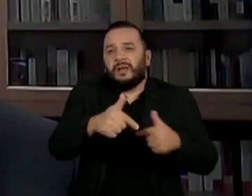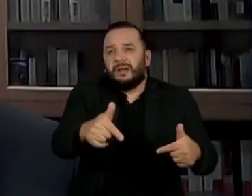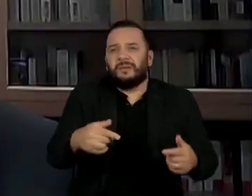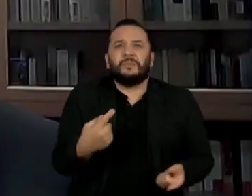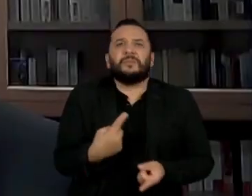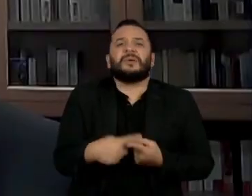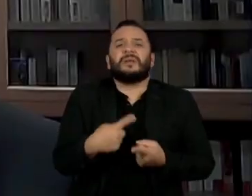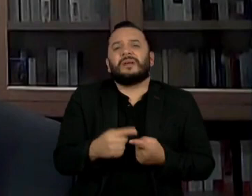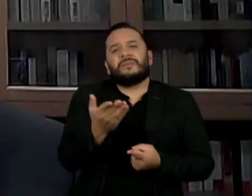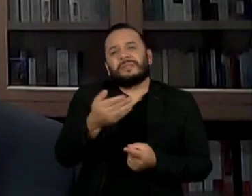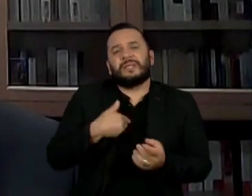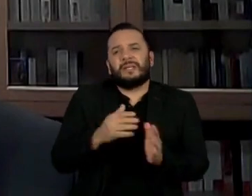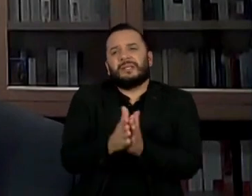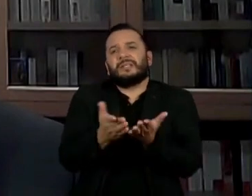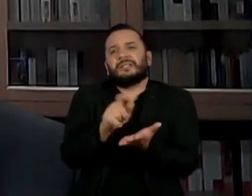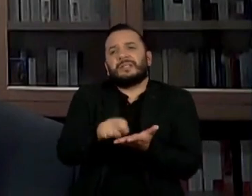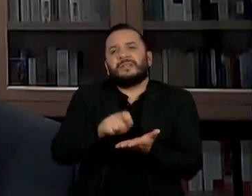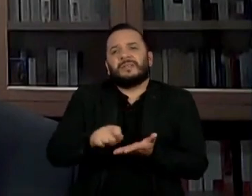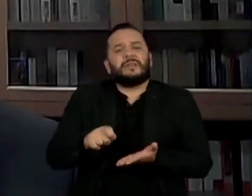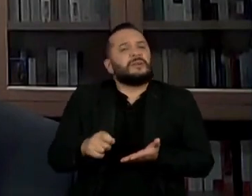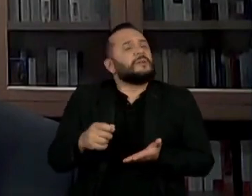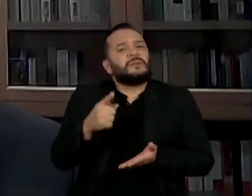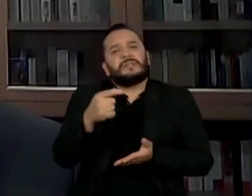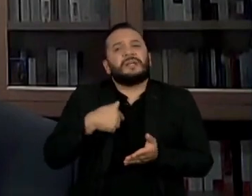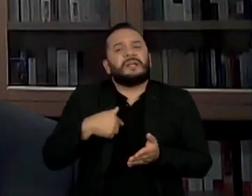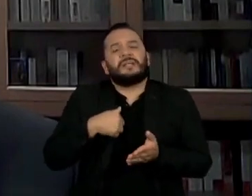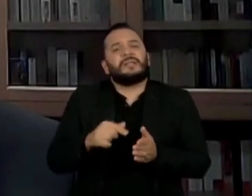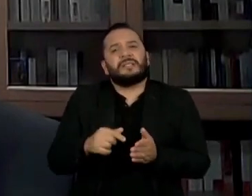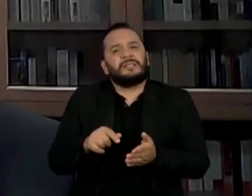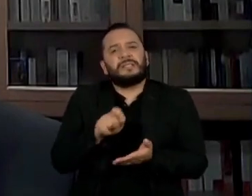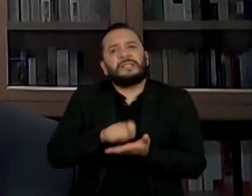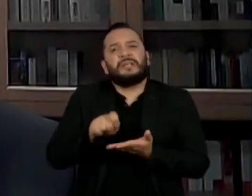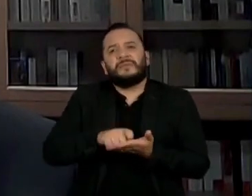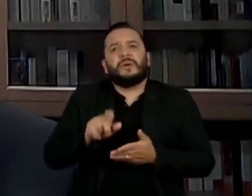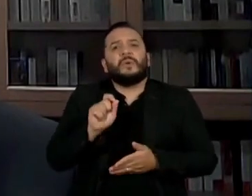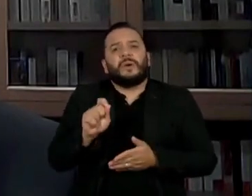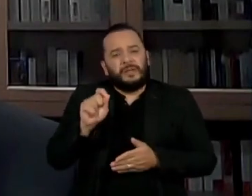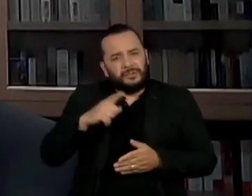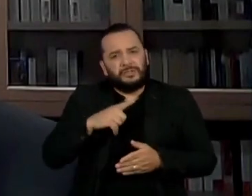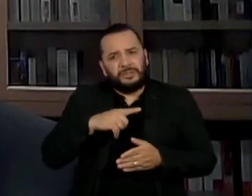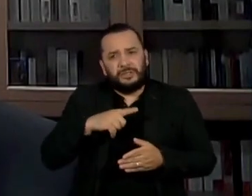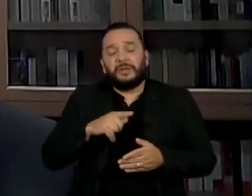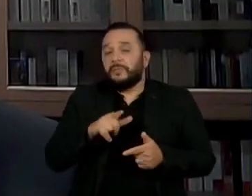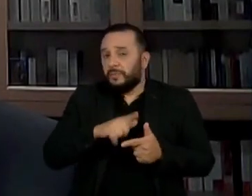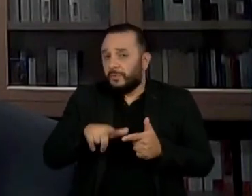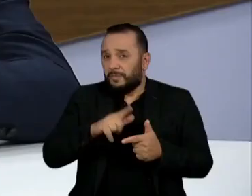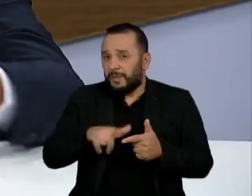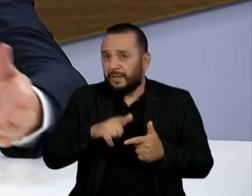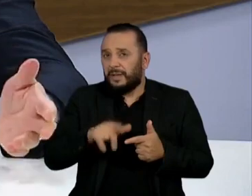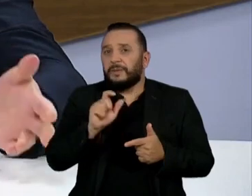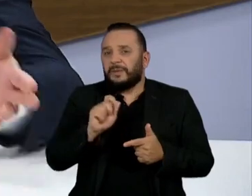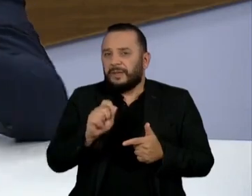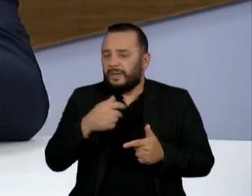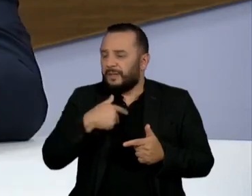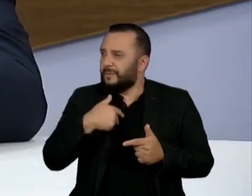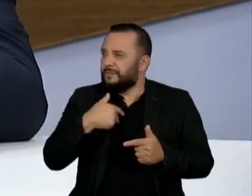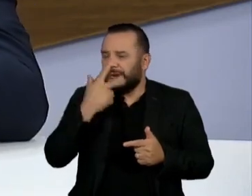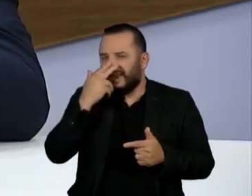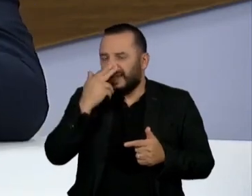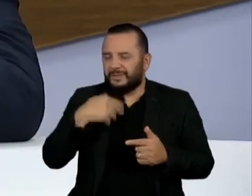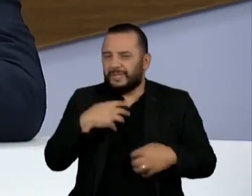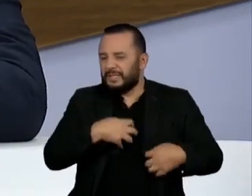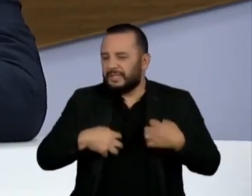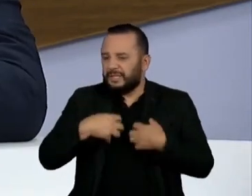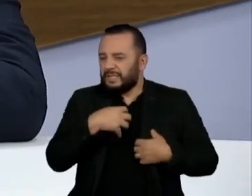se dar ao trabalho de escrever, para quem escrever. Ela estava em uma espécie de crise em relação à sua vocação de escritor. Passados